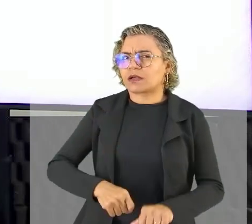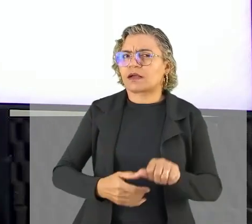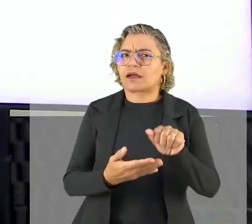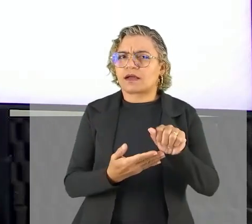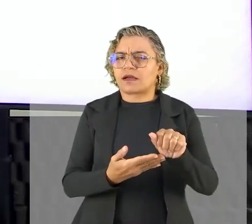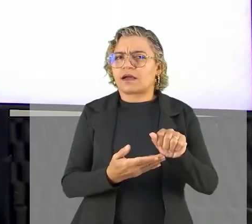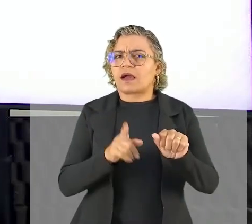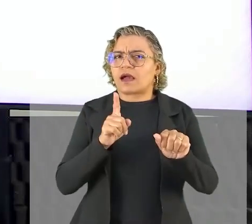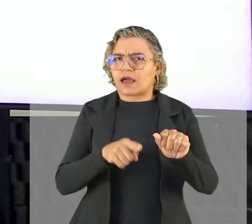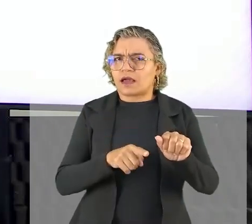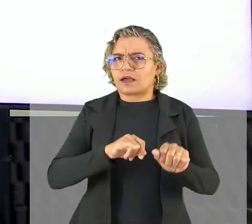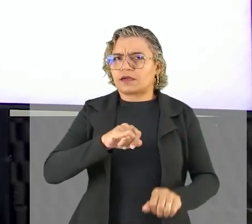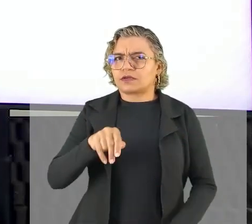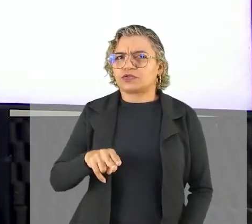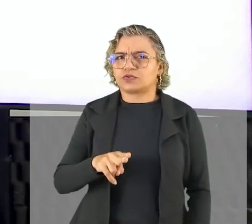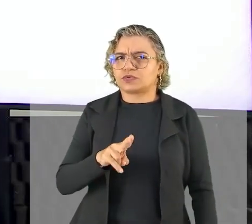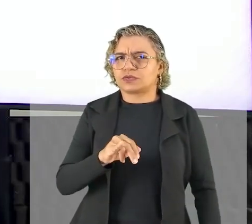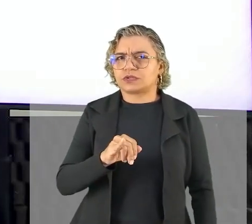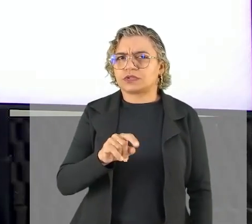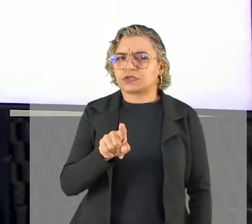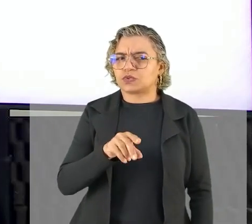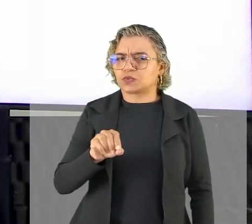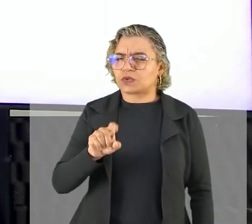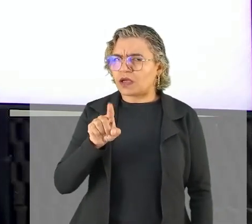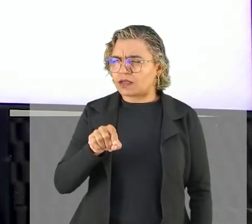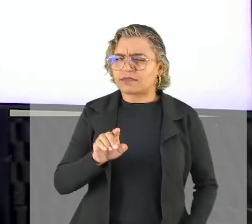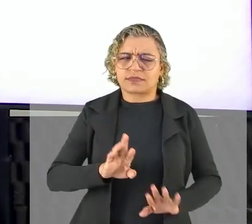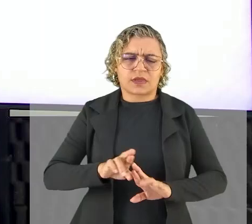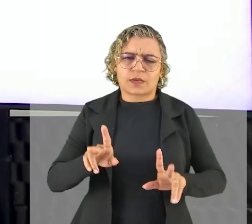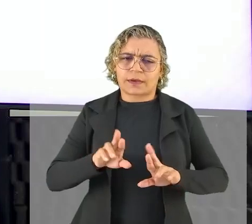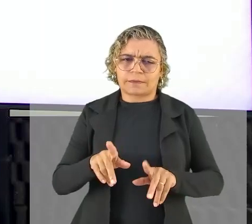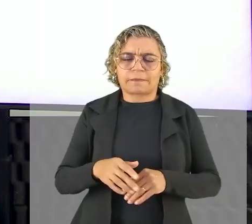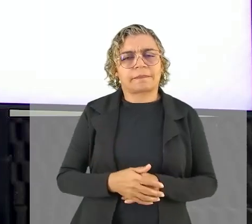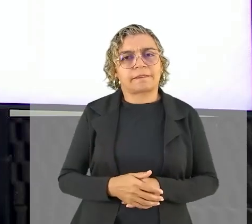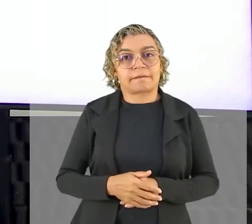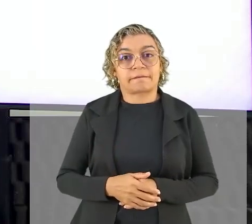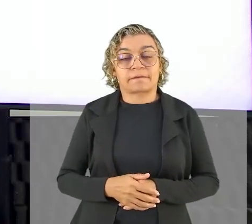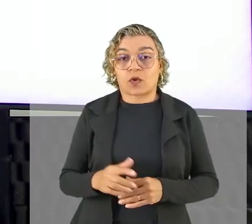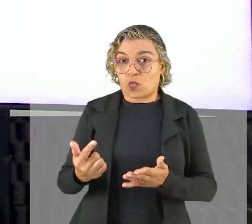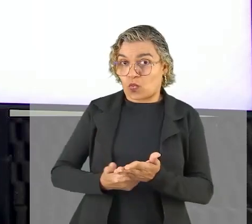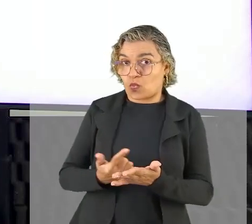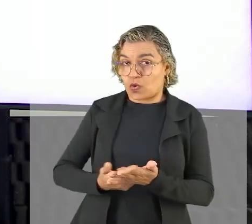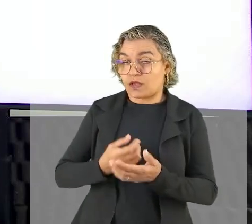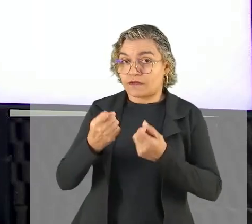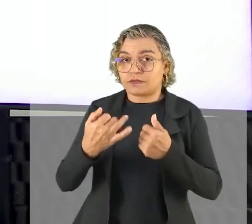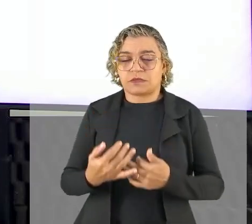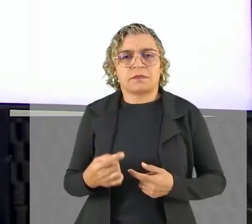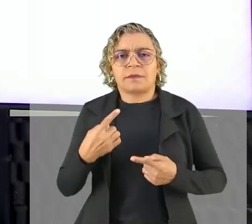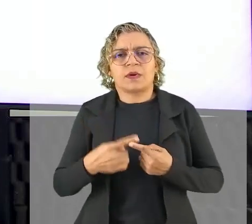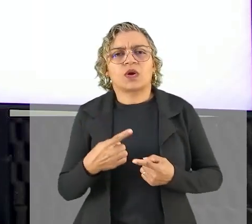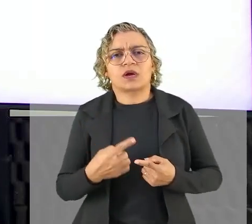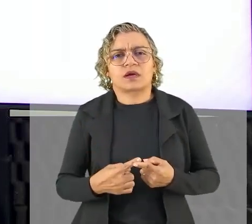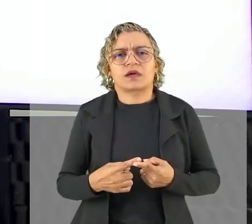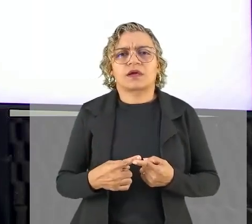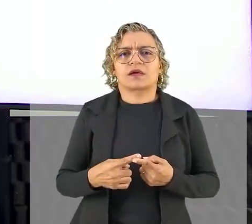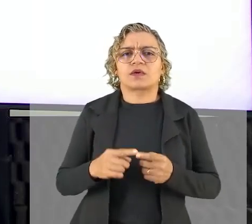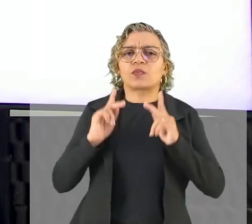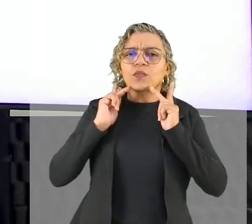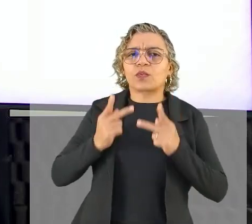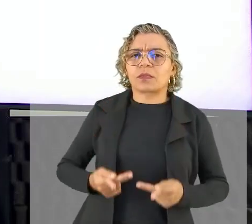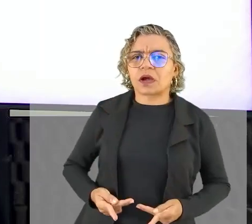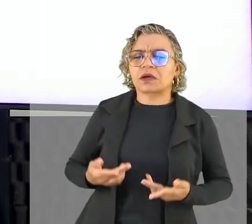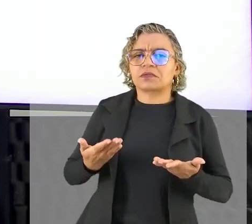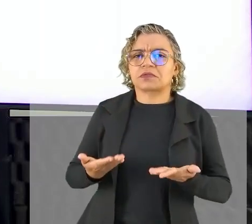vai falar da questão do juízo. Ele vai falar que por que o homem escolhe permanecer nesse estado